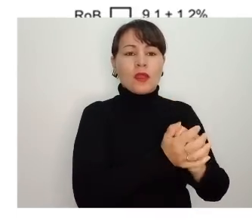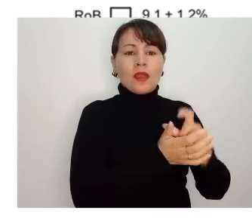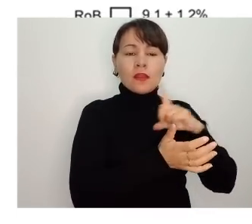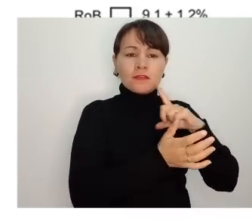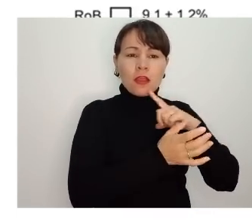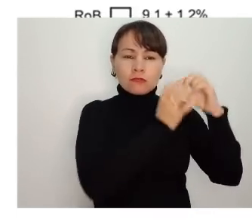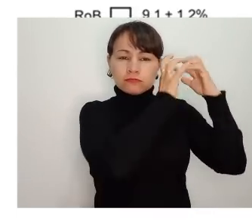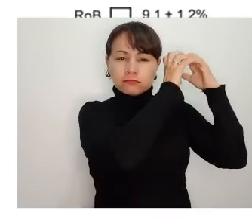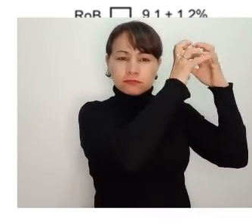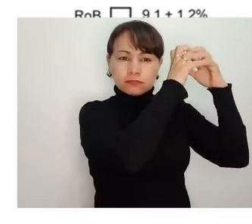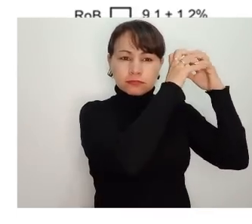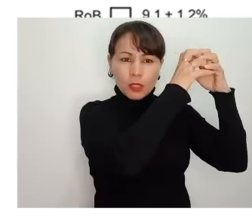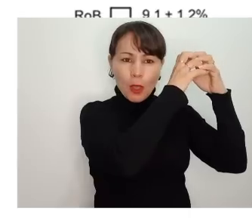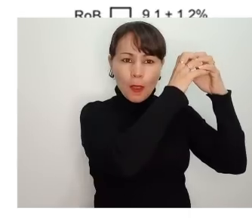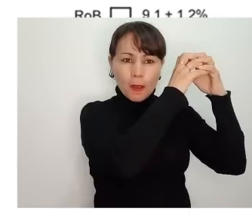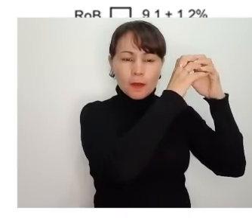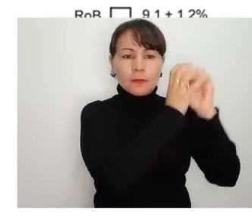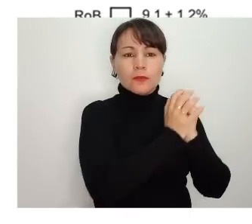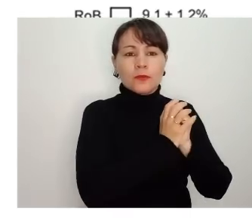lóbulo temporal,